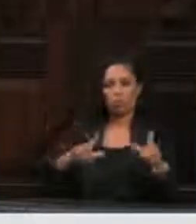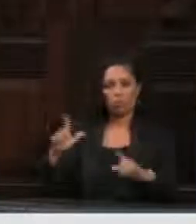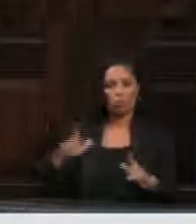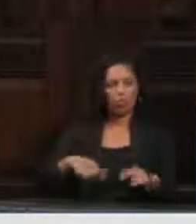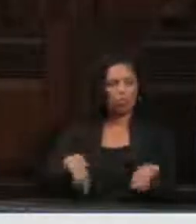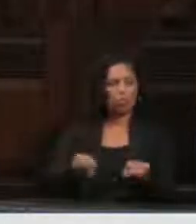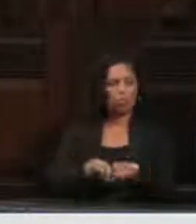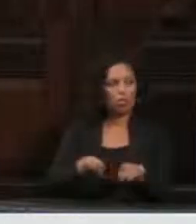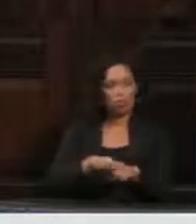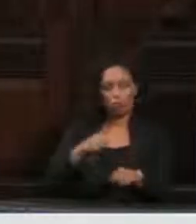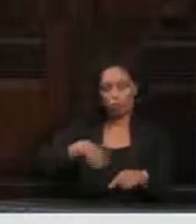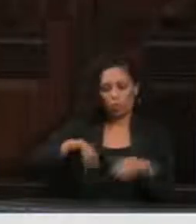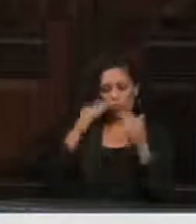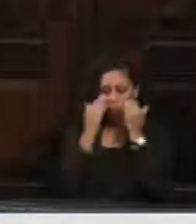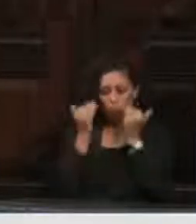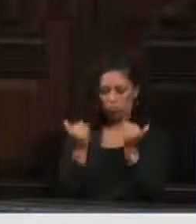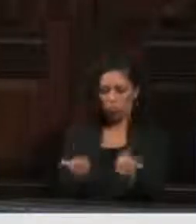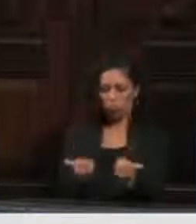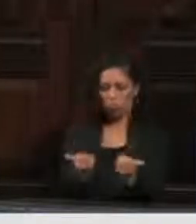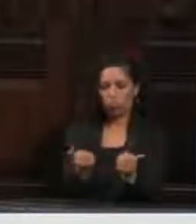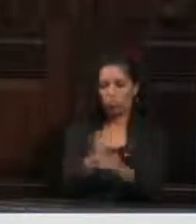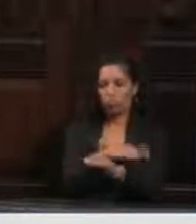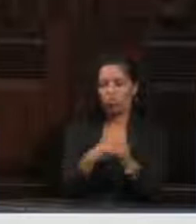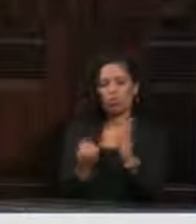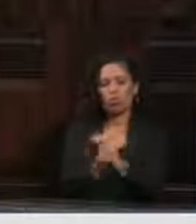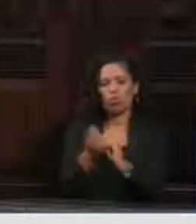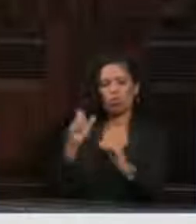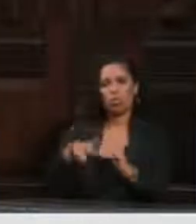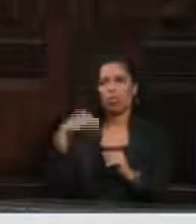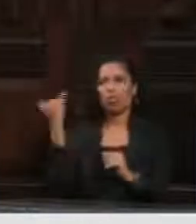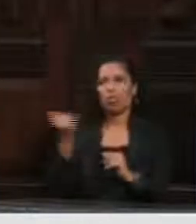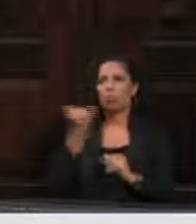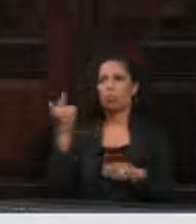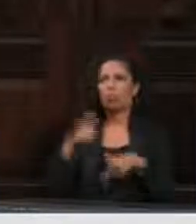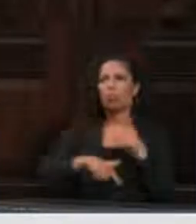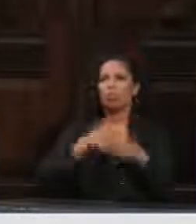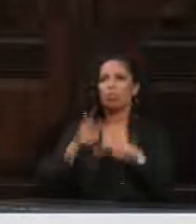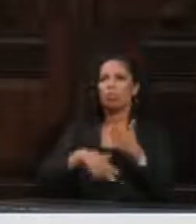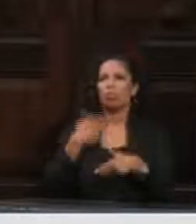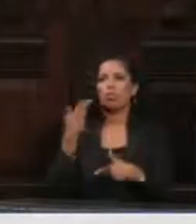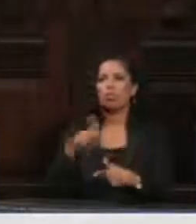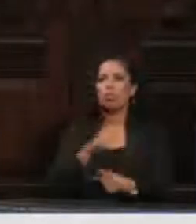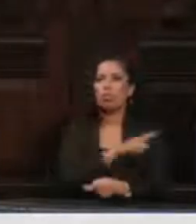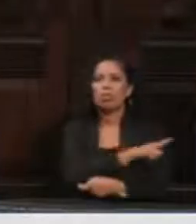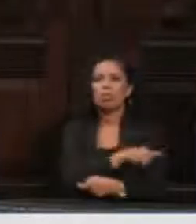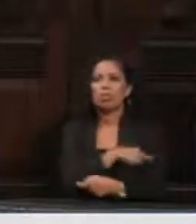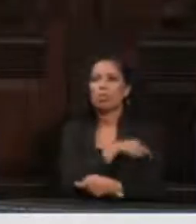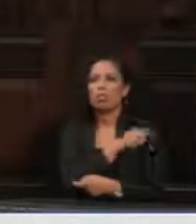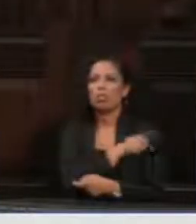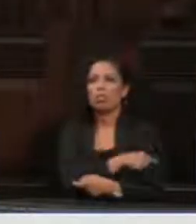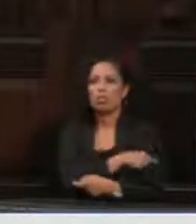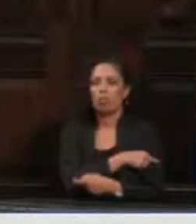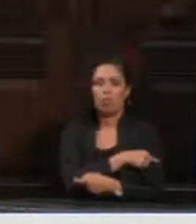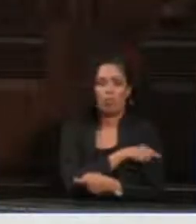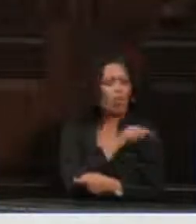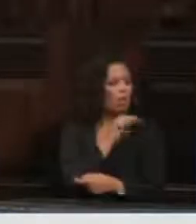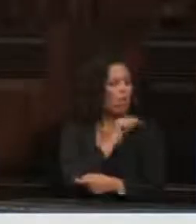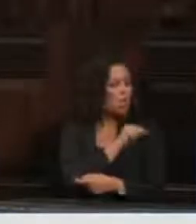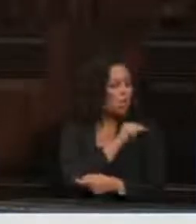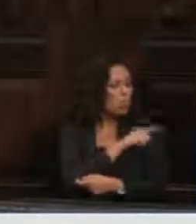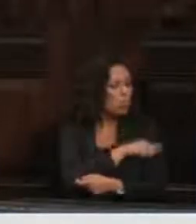mostrar para a população o quanto que é importante o trabalho do enfermeiro. O enfermeiro é aquele que faz